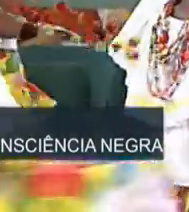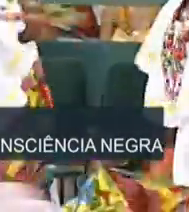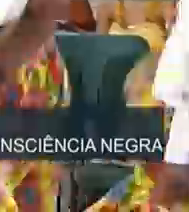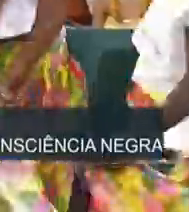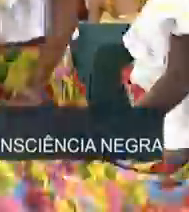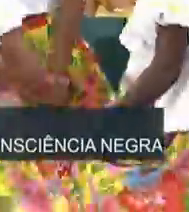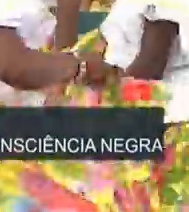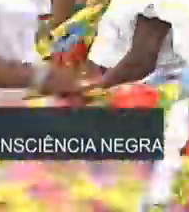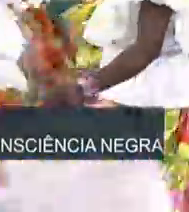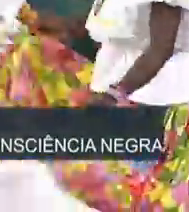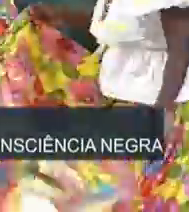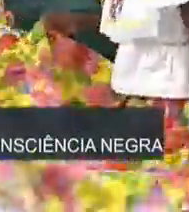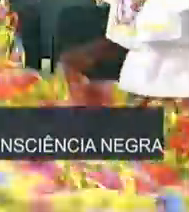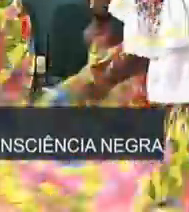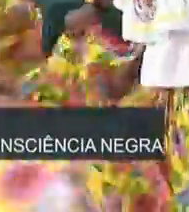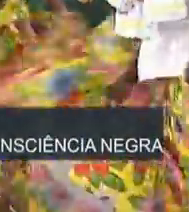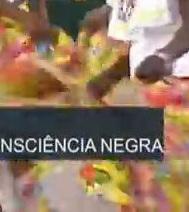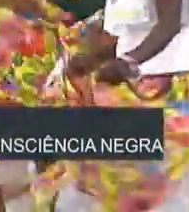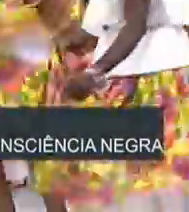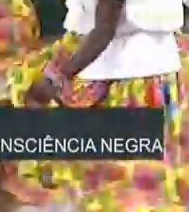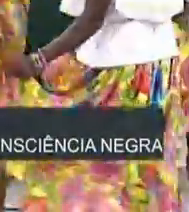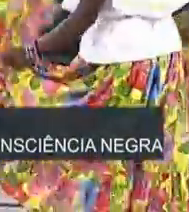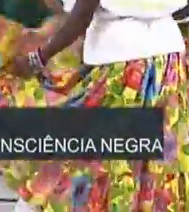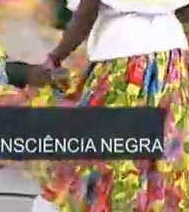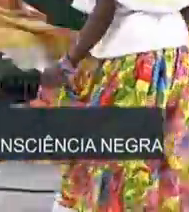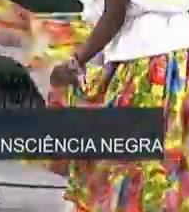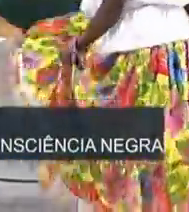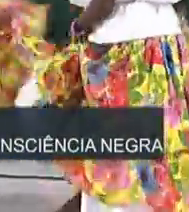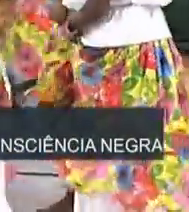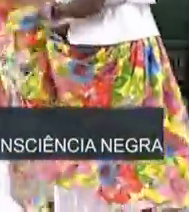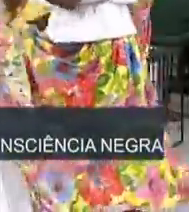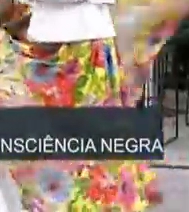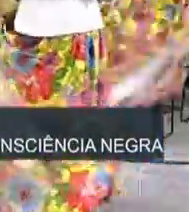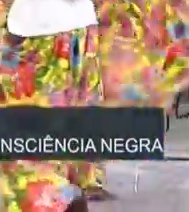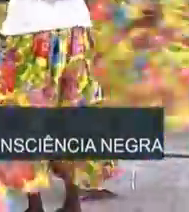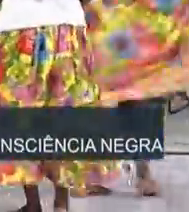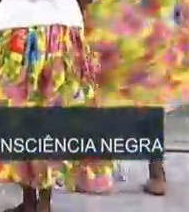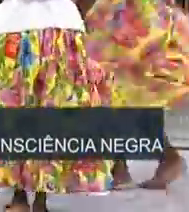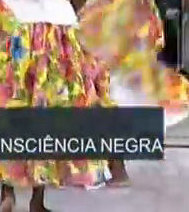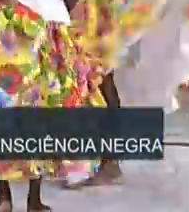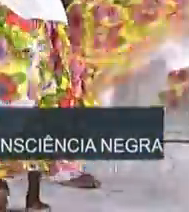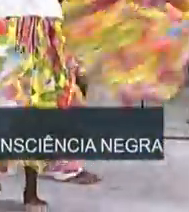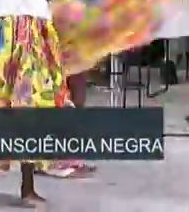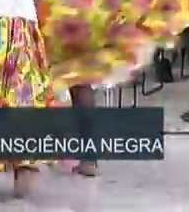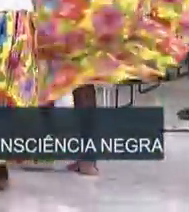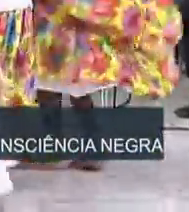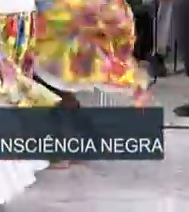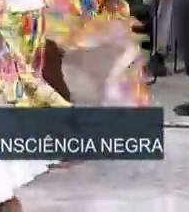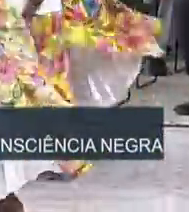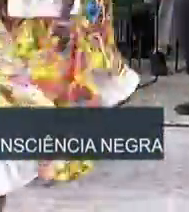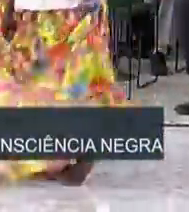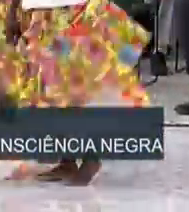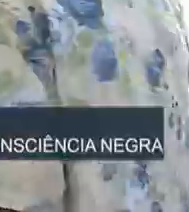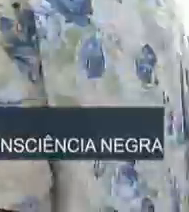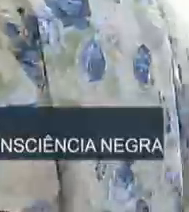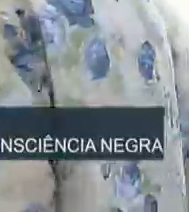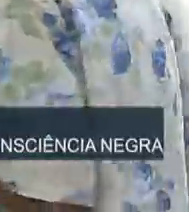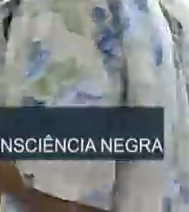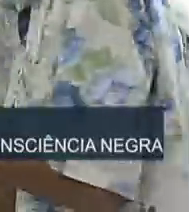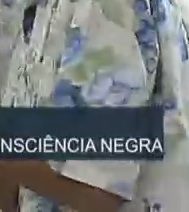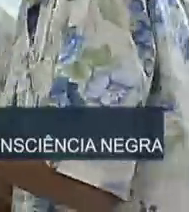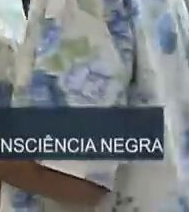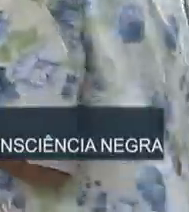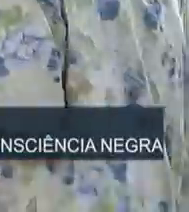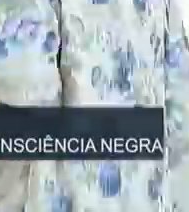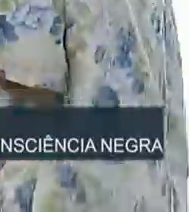eu Maranhão sou eu Maranhão sou eu Maranhão sou eu Maranhão sou eu terra de tambor